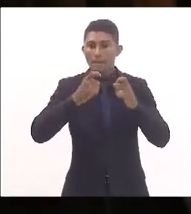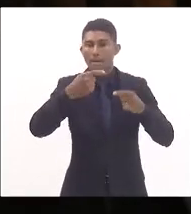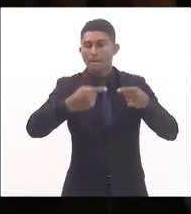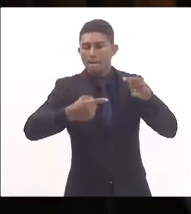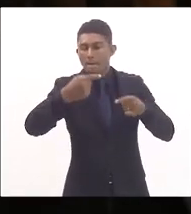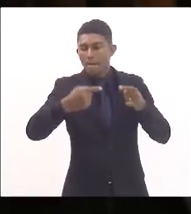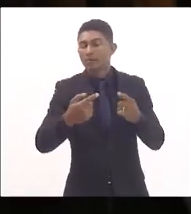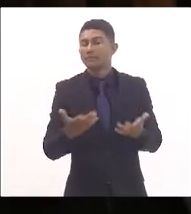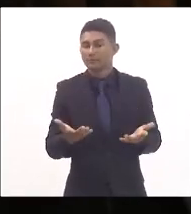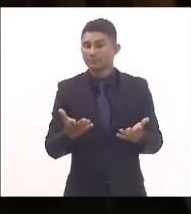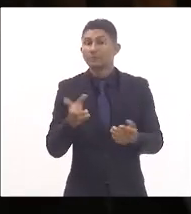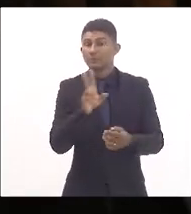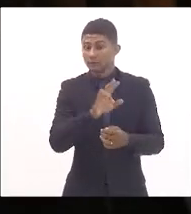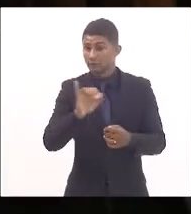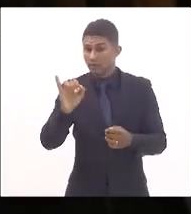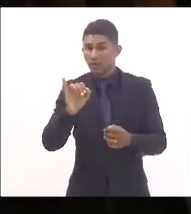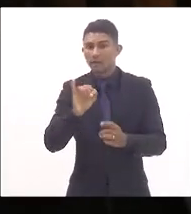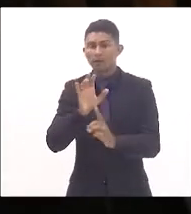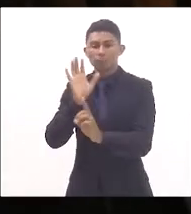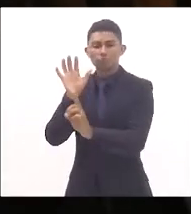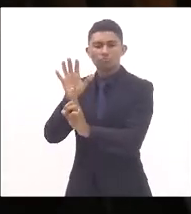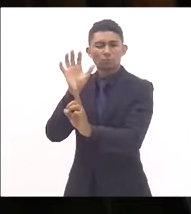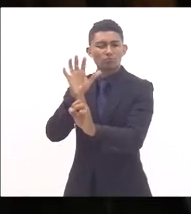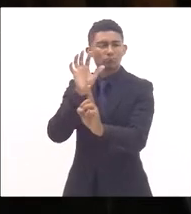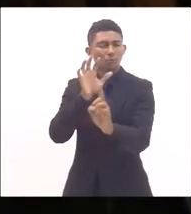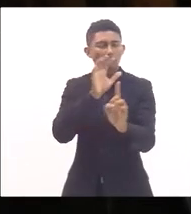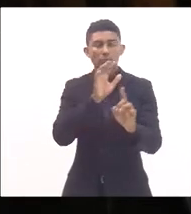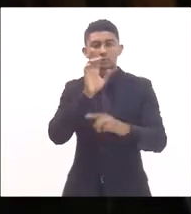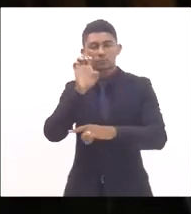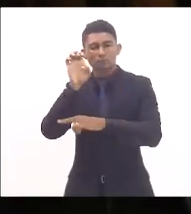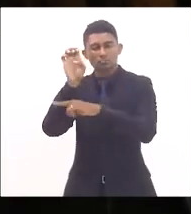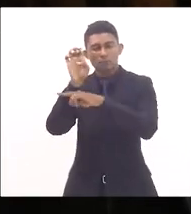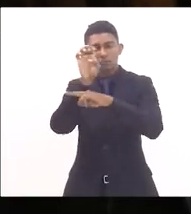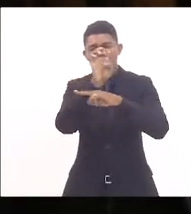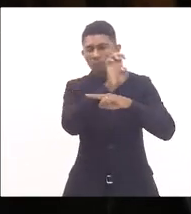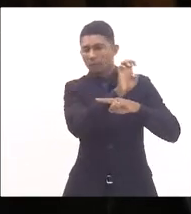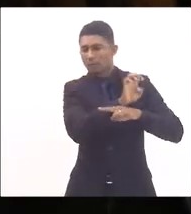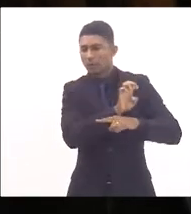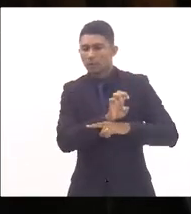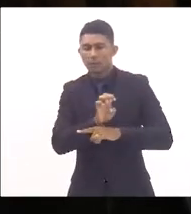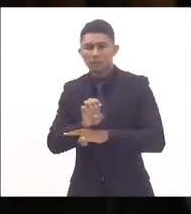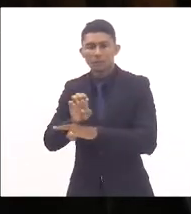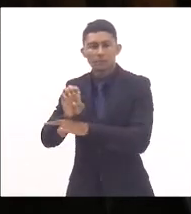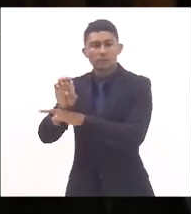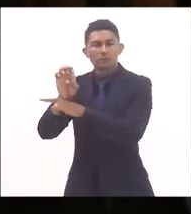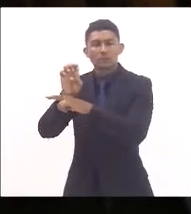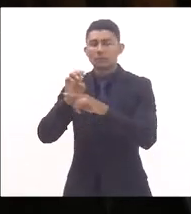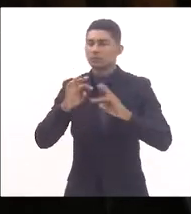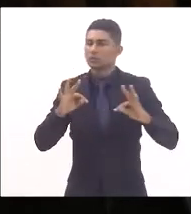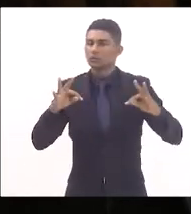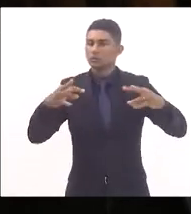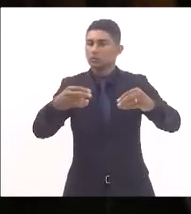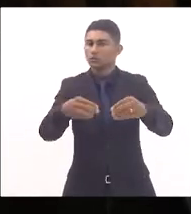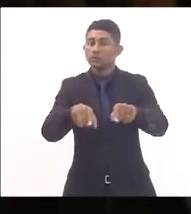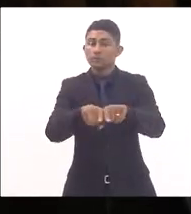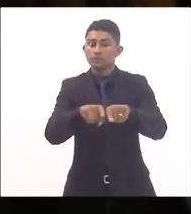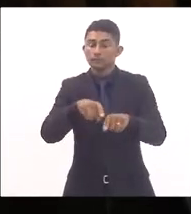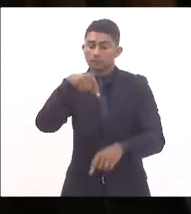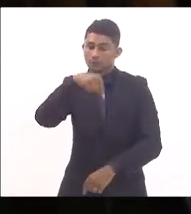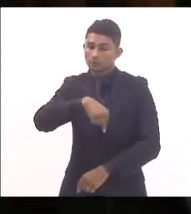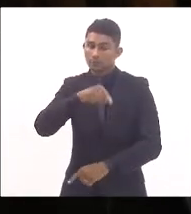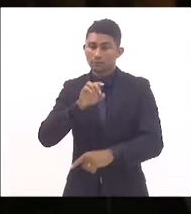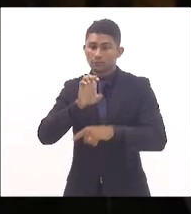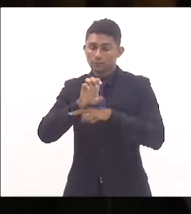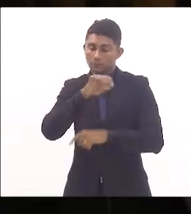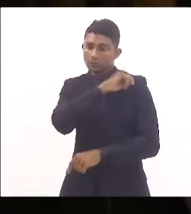diretamente as unidades federativas e, em especial, o Estado do Rio de